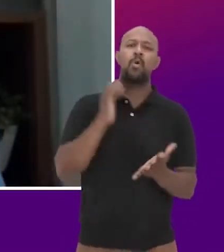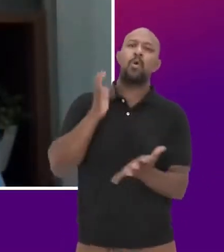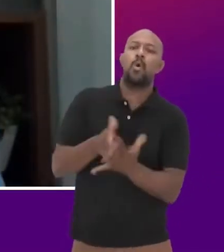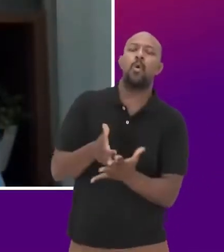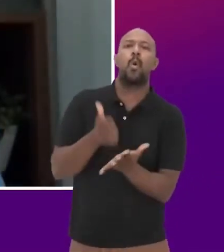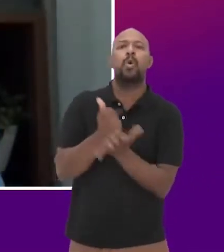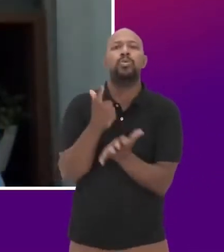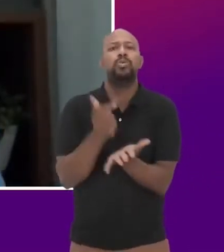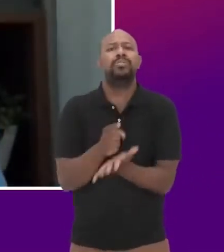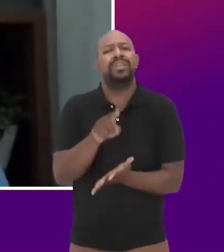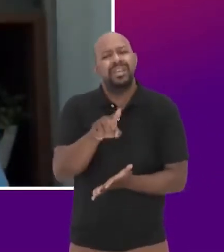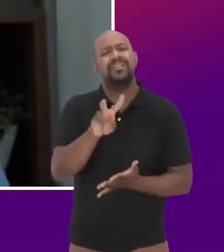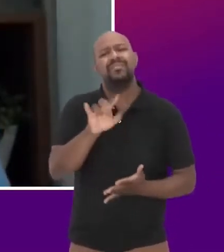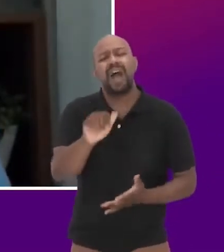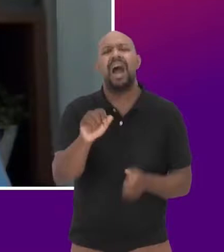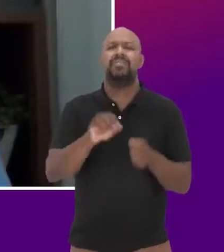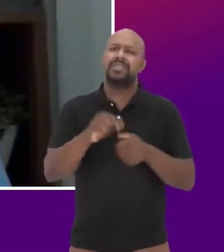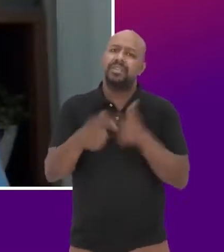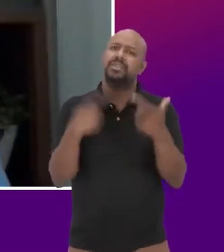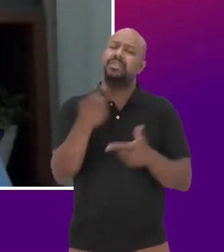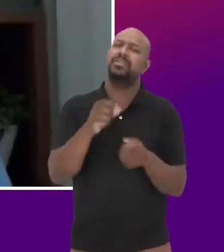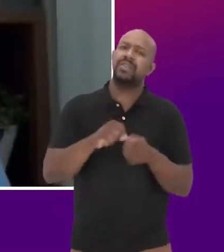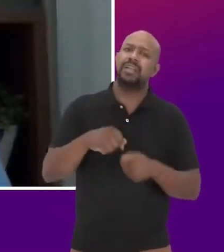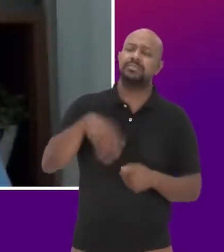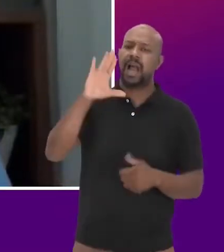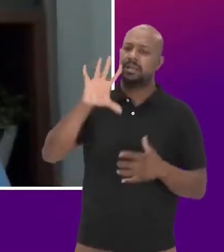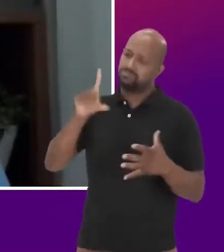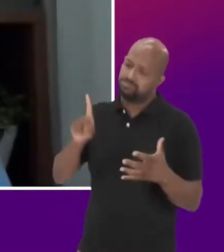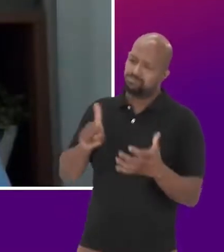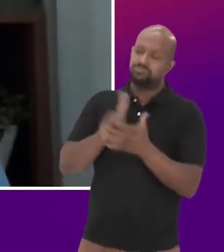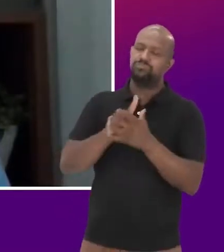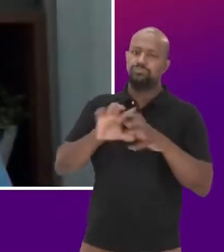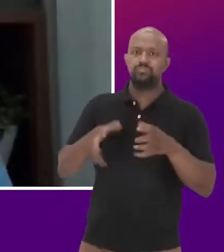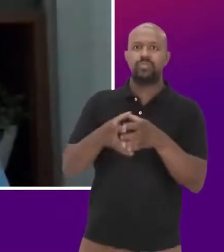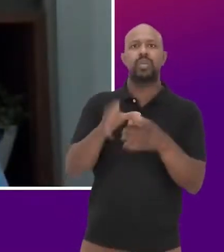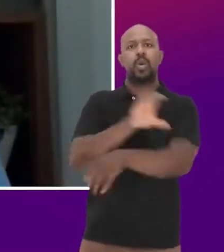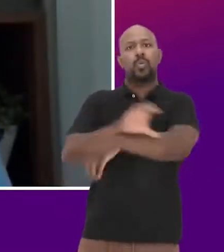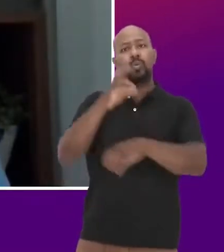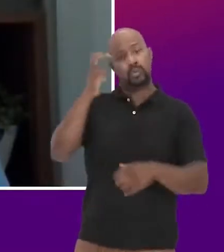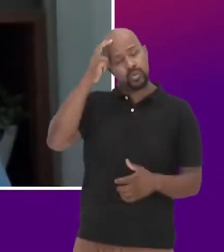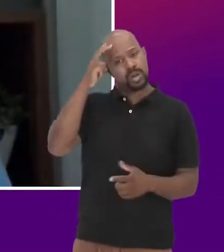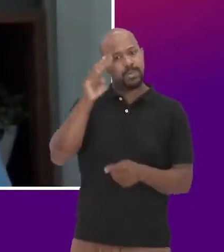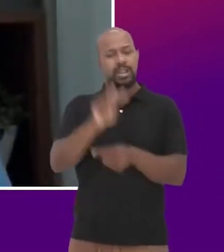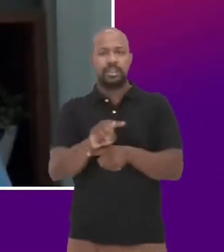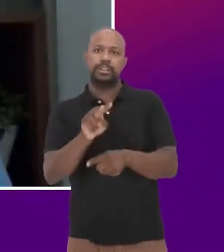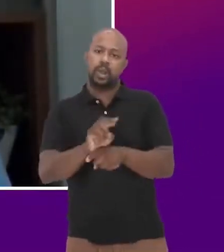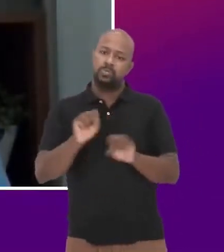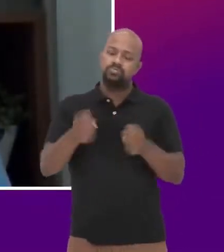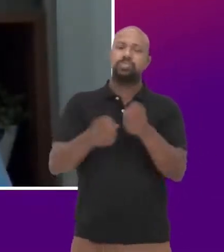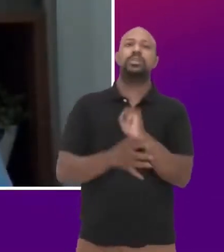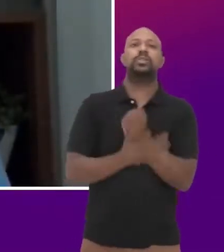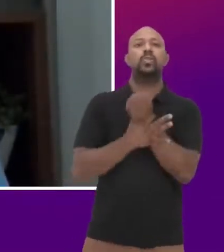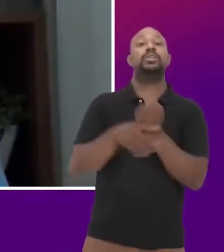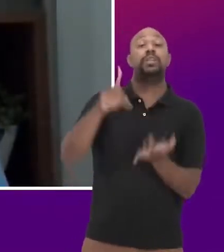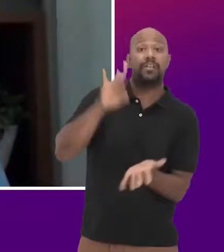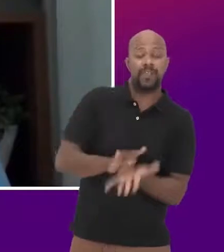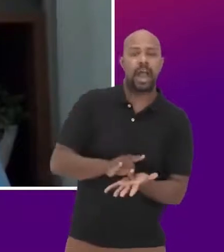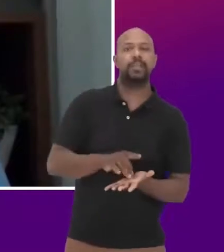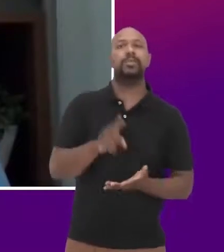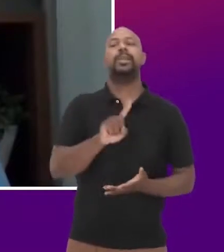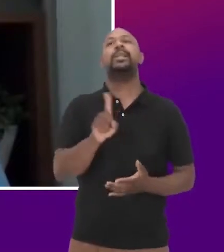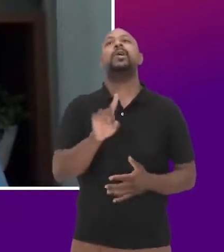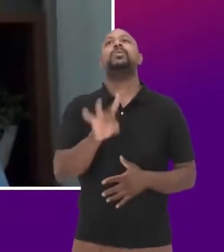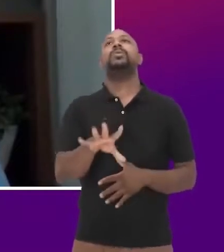consumo e vai fazer com que a gente faça cada vez mais parte e a cultura da proteção do seguro seja fato e